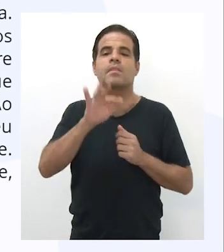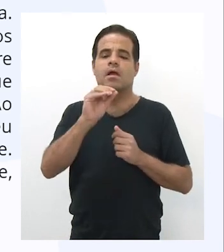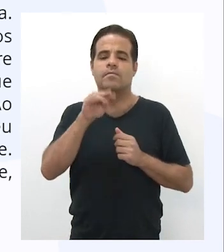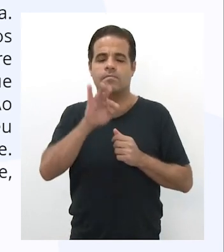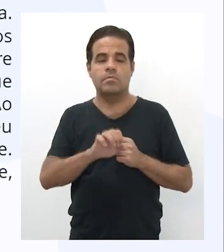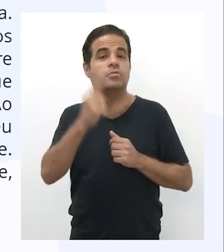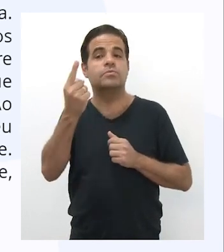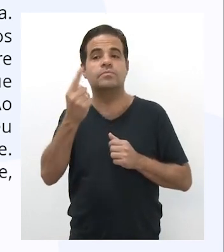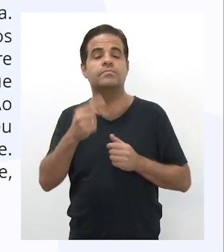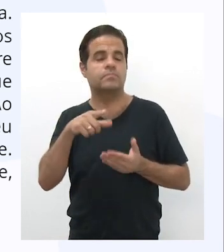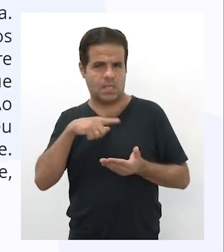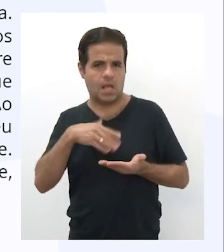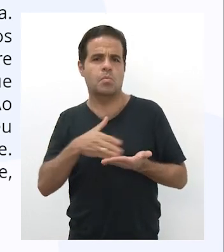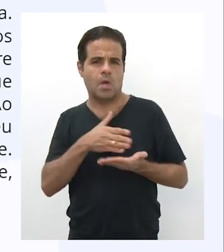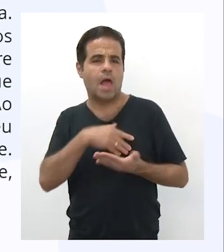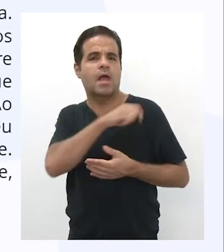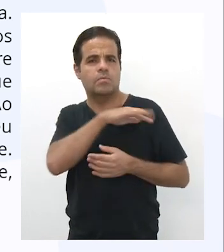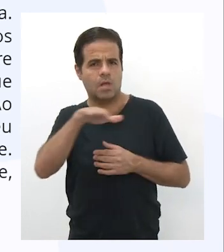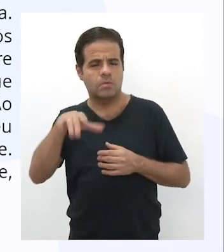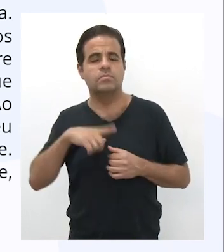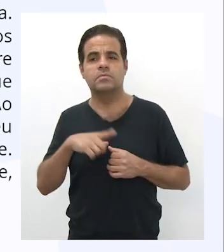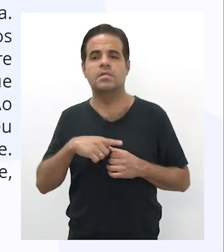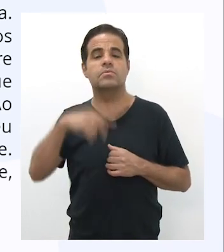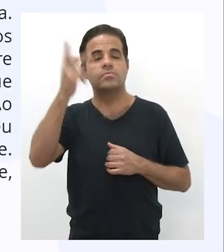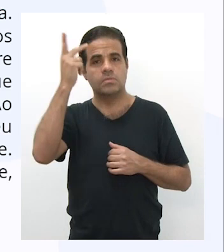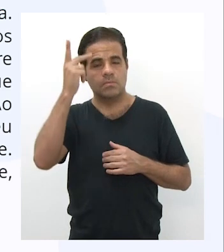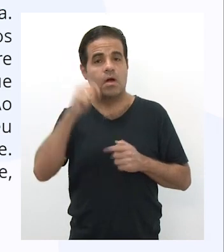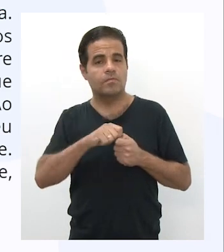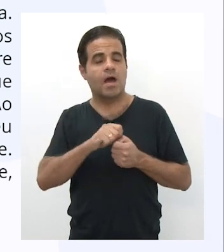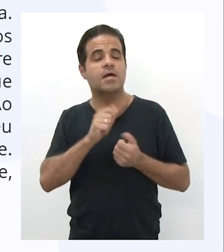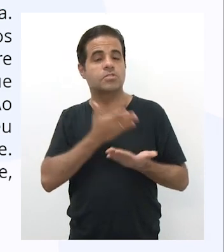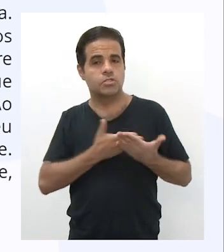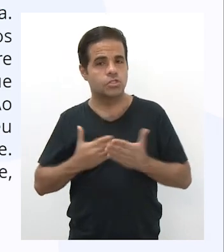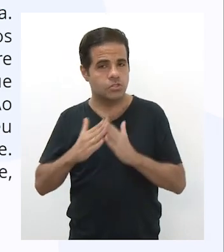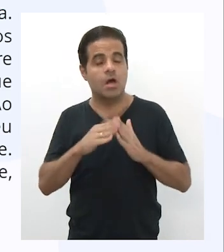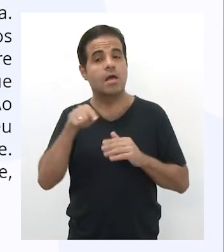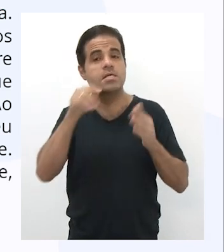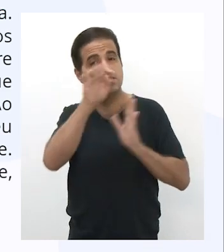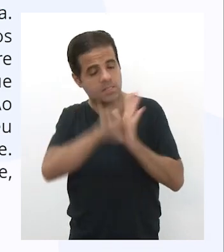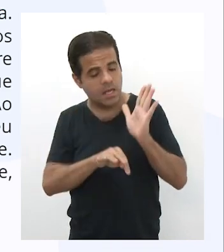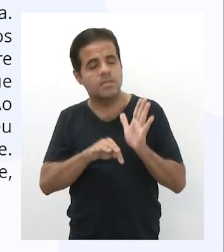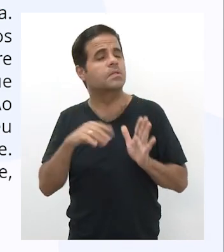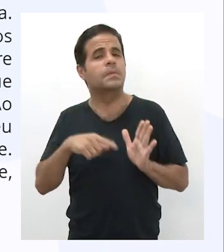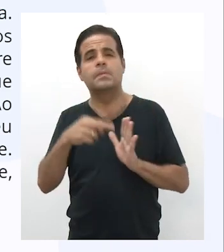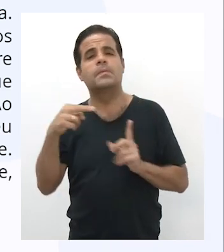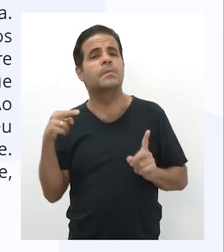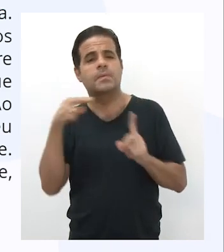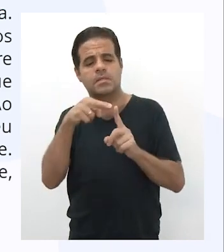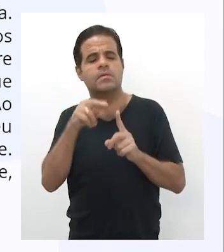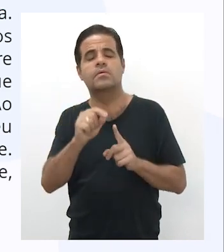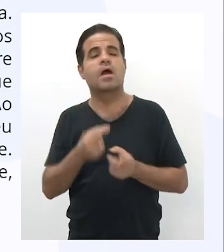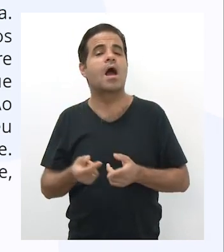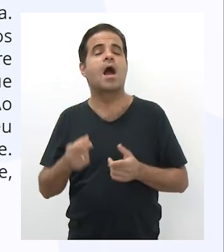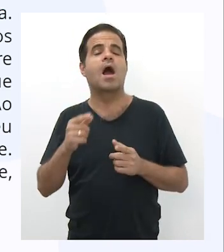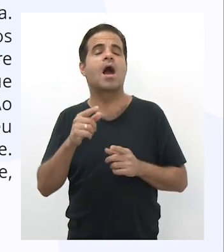1, ela está no caderno do aluno, no São Paulo Faz Escola, e esse texto ele está se referindo à lenda